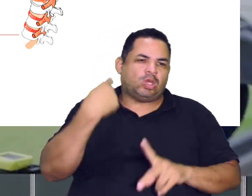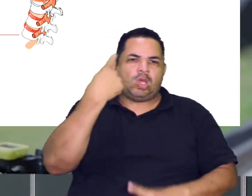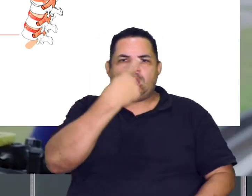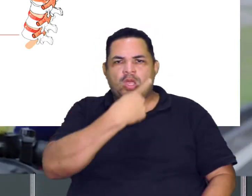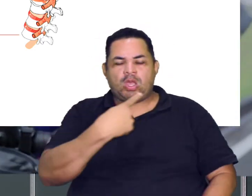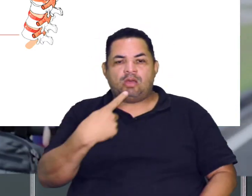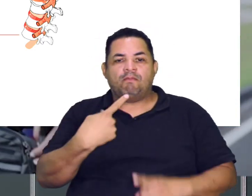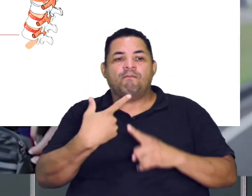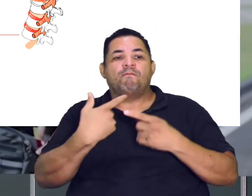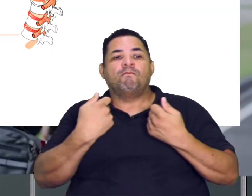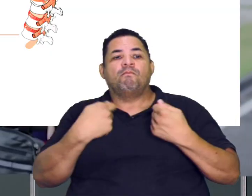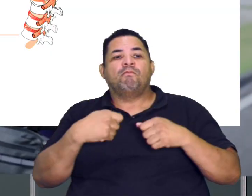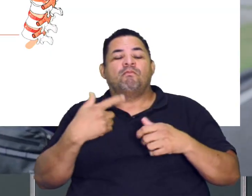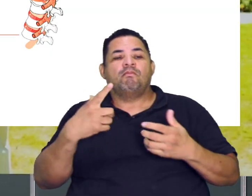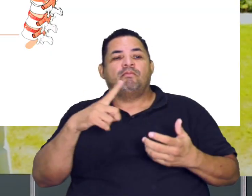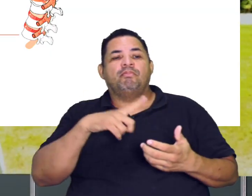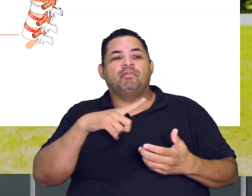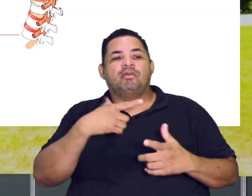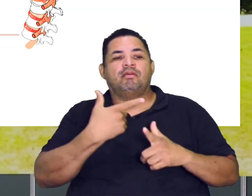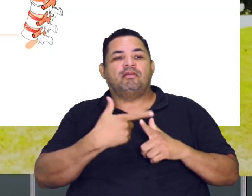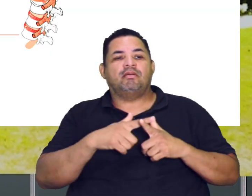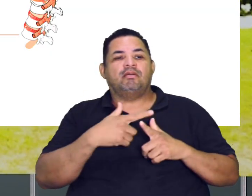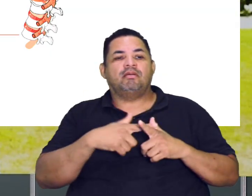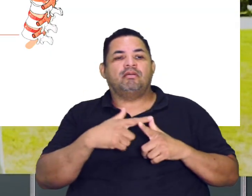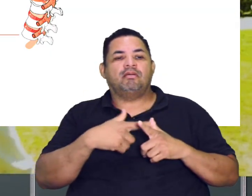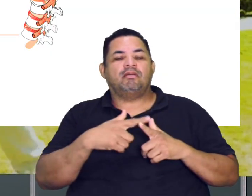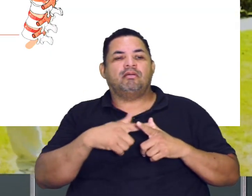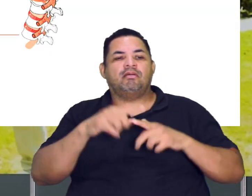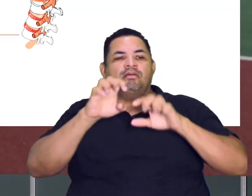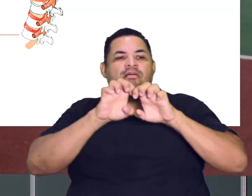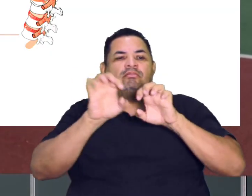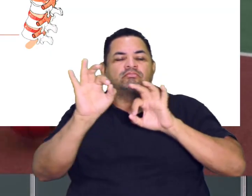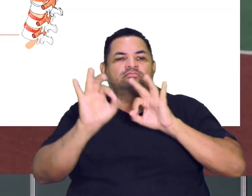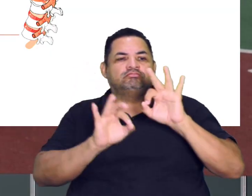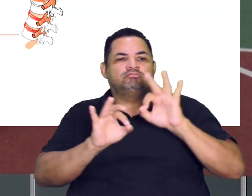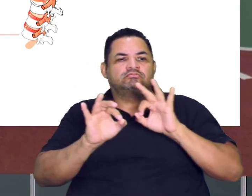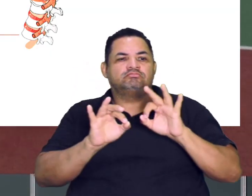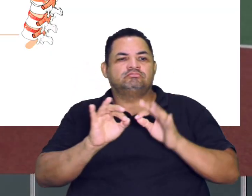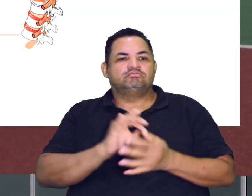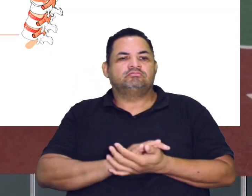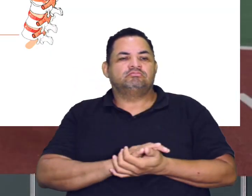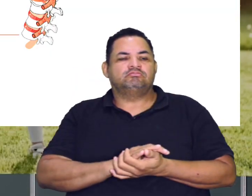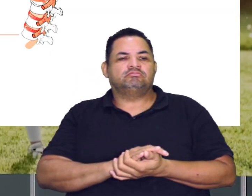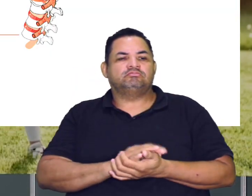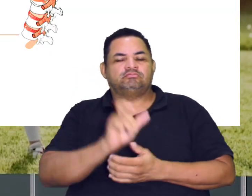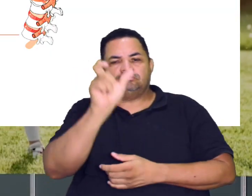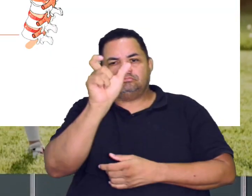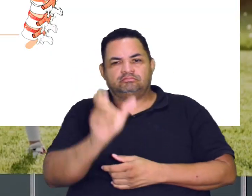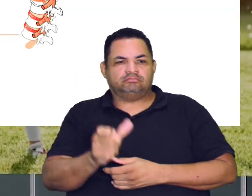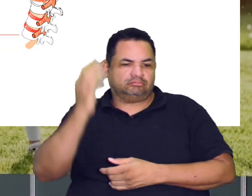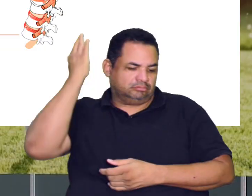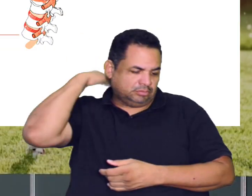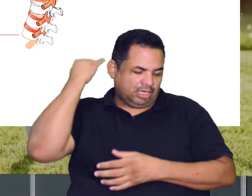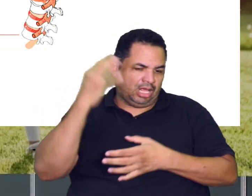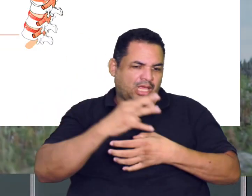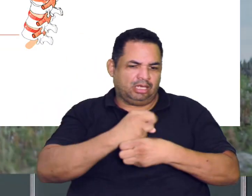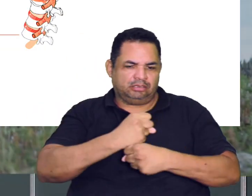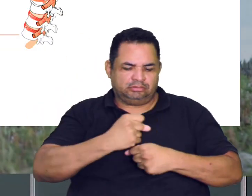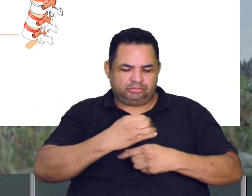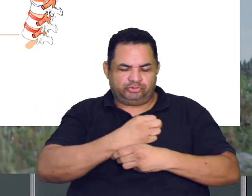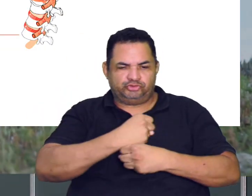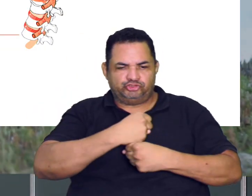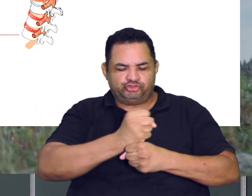aí pode me causar aí além da desestruturação da tua coluna, também pode ter um desgaste no